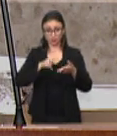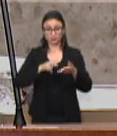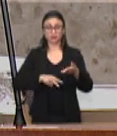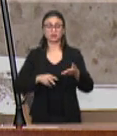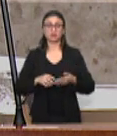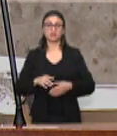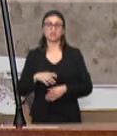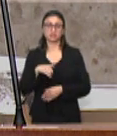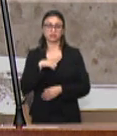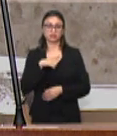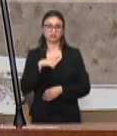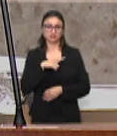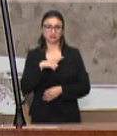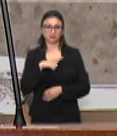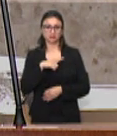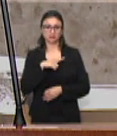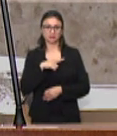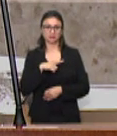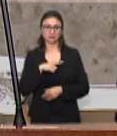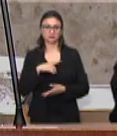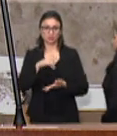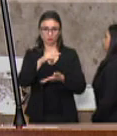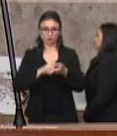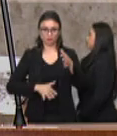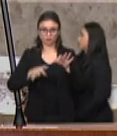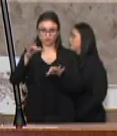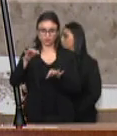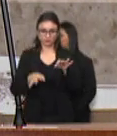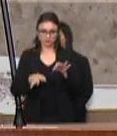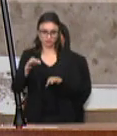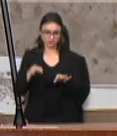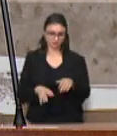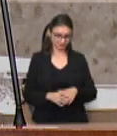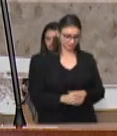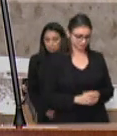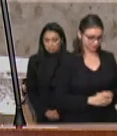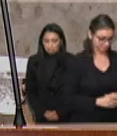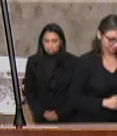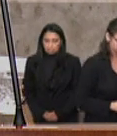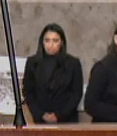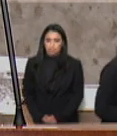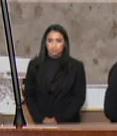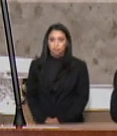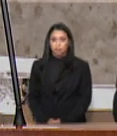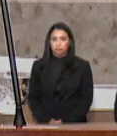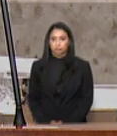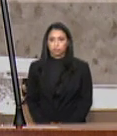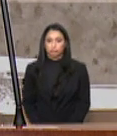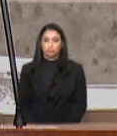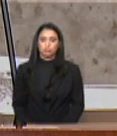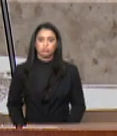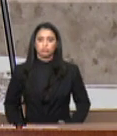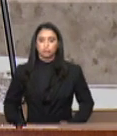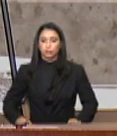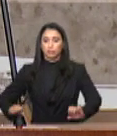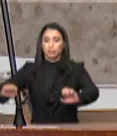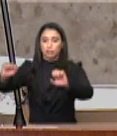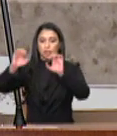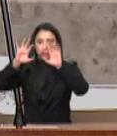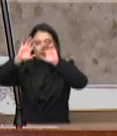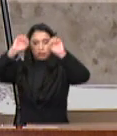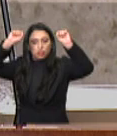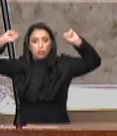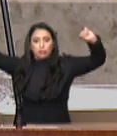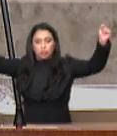consta da nossa certidão de julgamento. O tribunal, por maioria, concedeu a ordem de habeas corpus